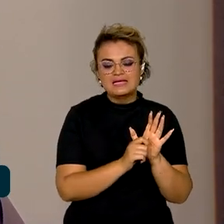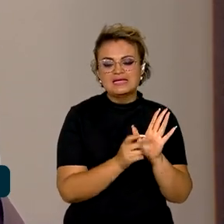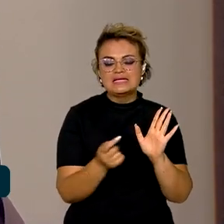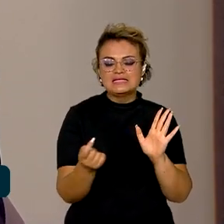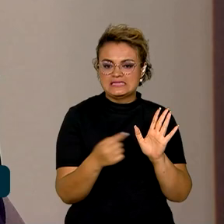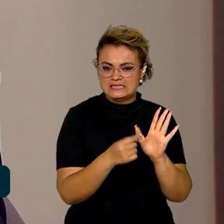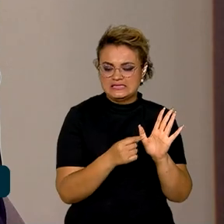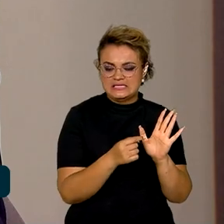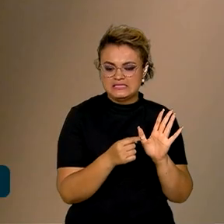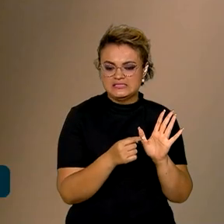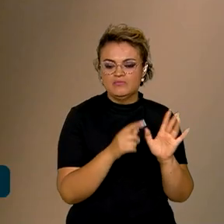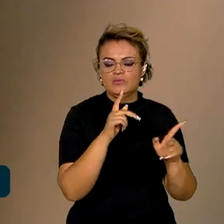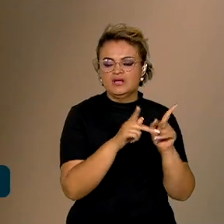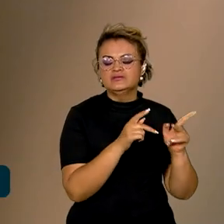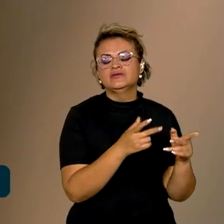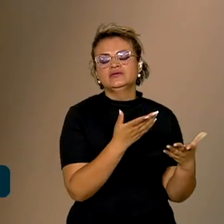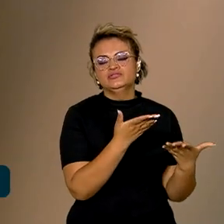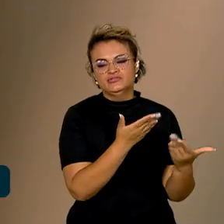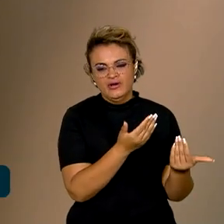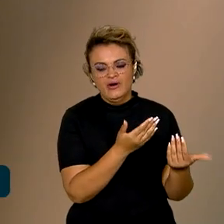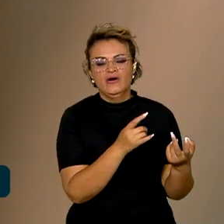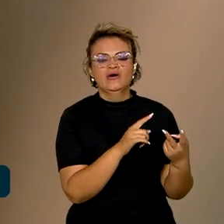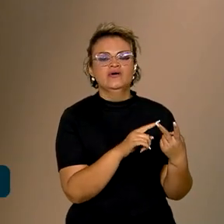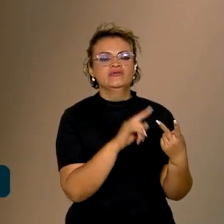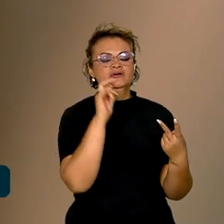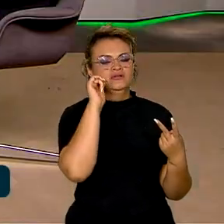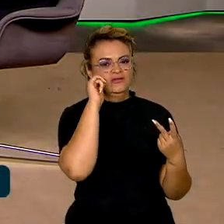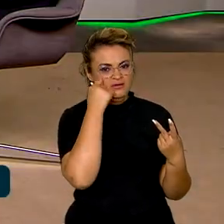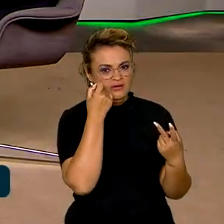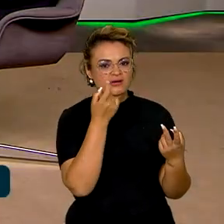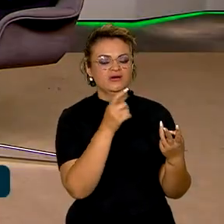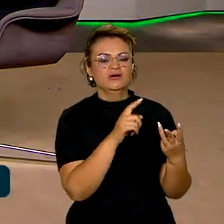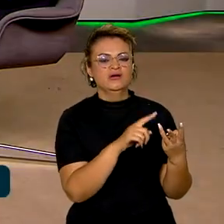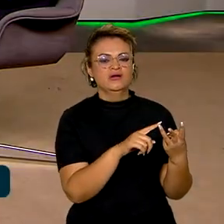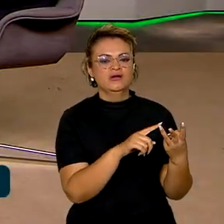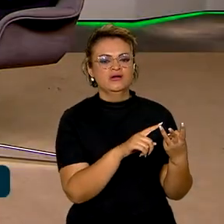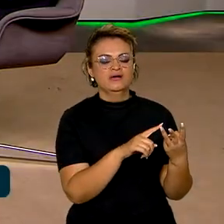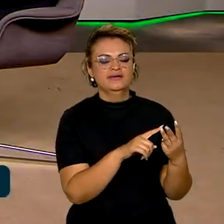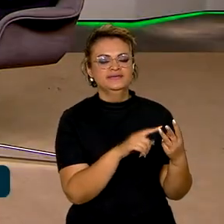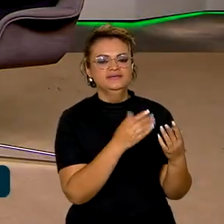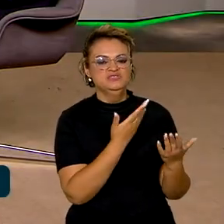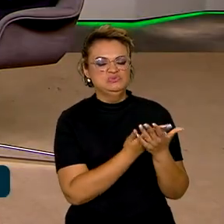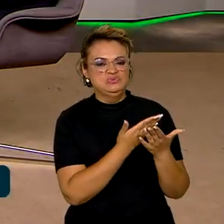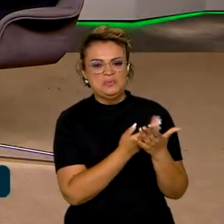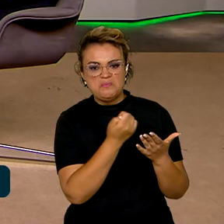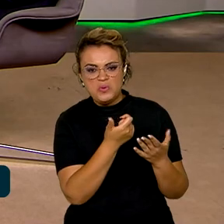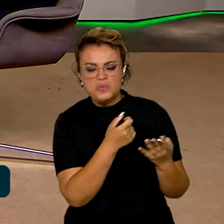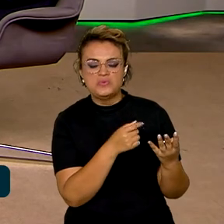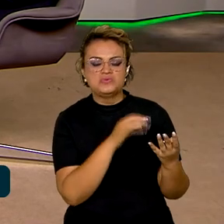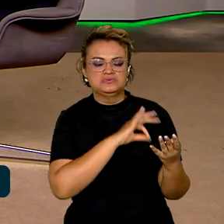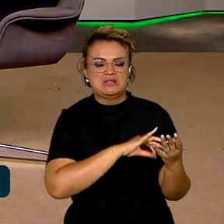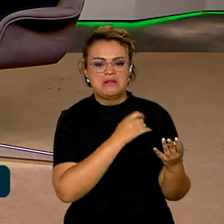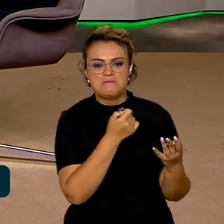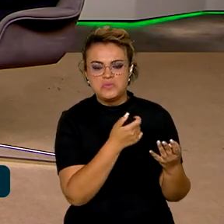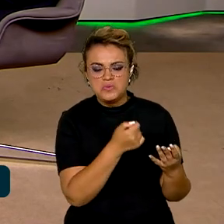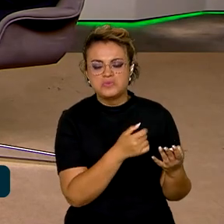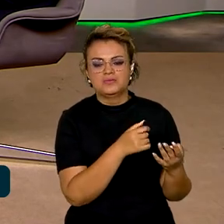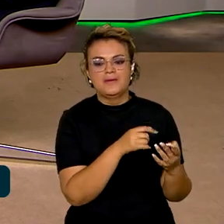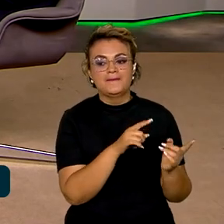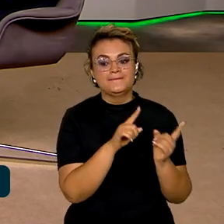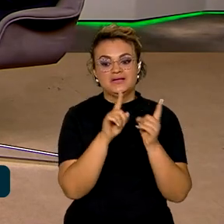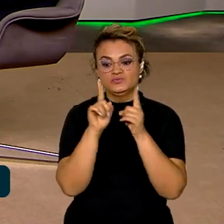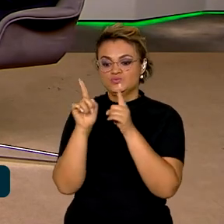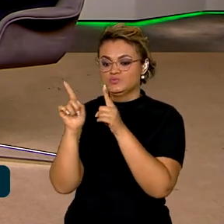população, jovens, não brancos, baixa escolaridade, baixa renda, em